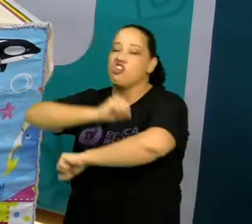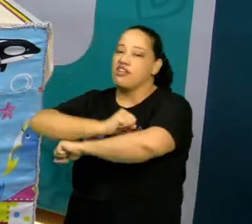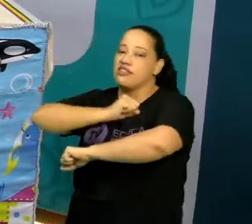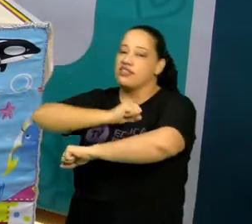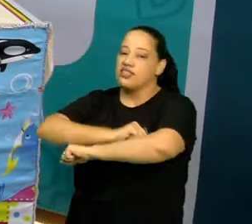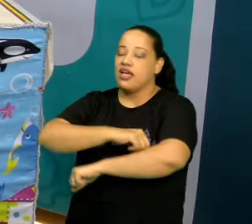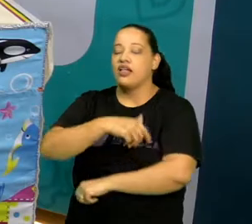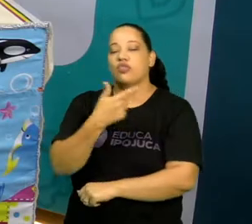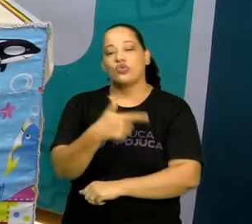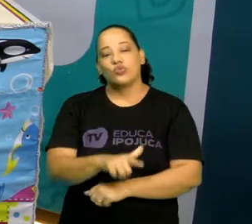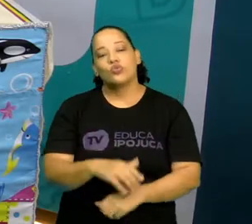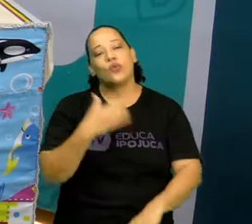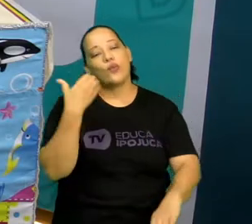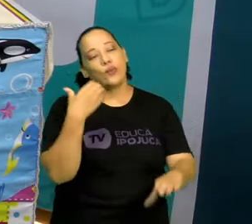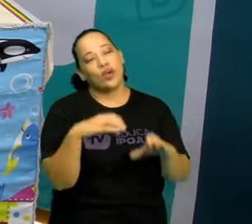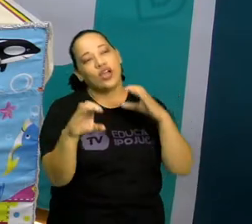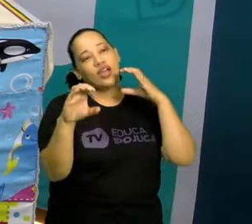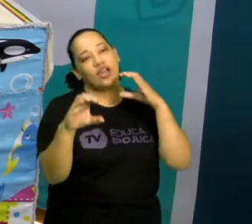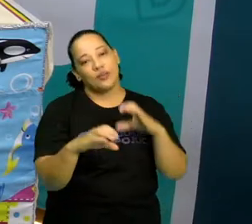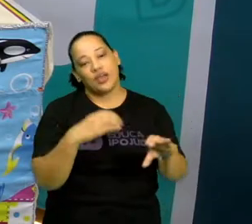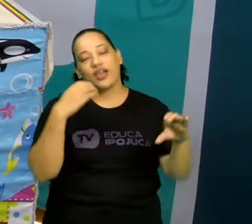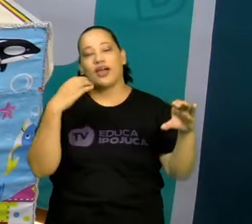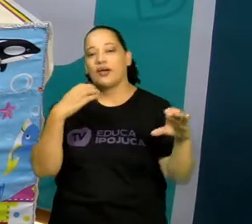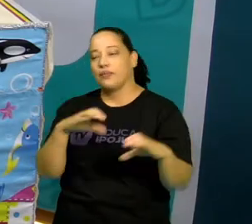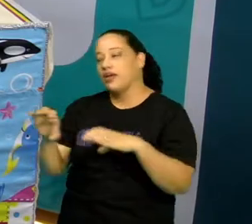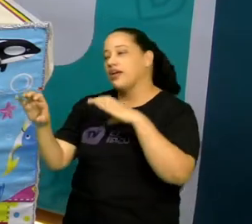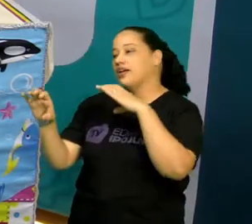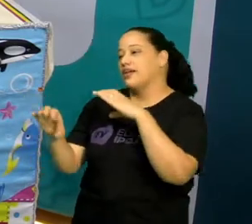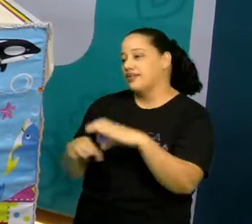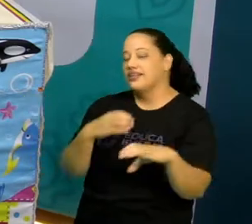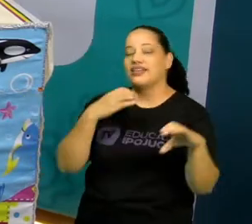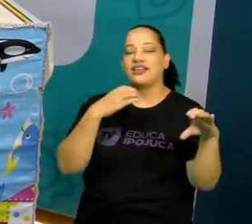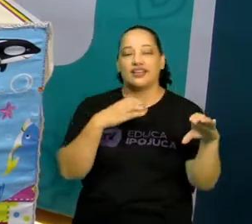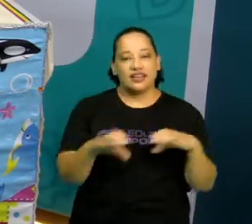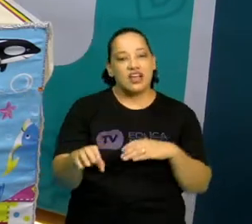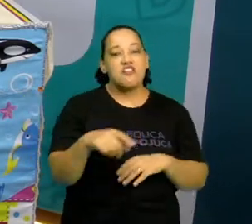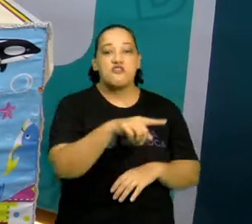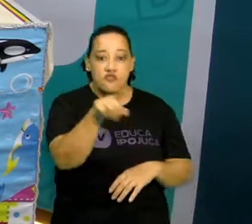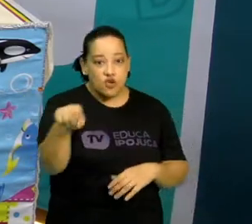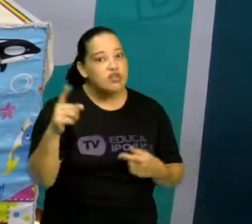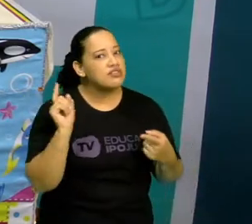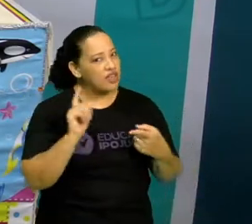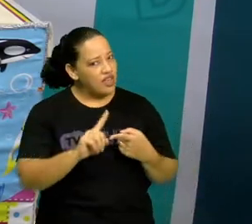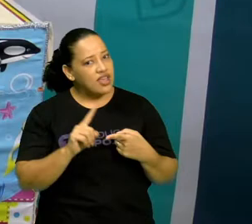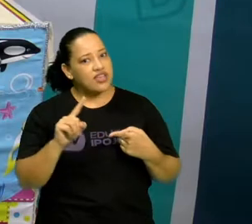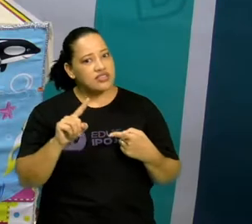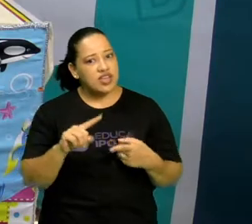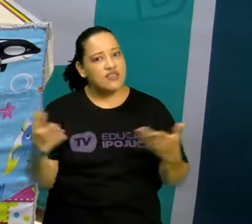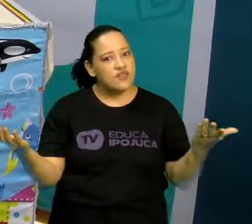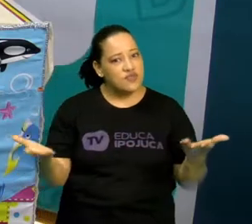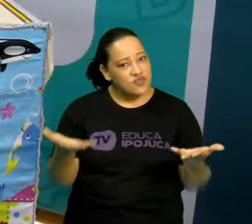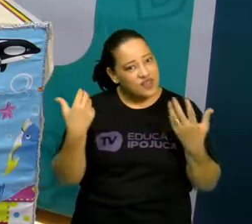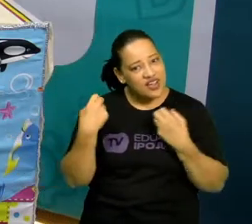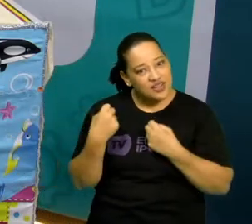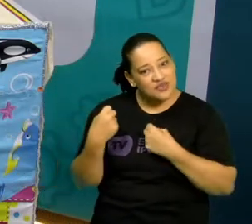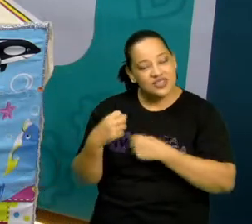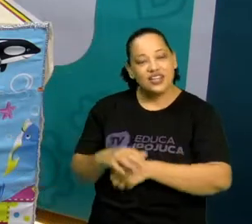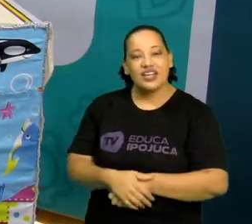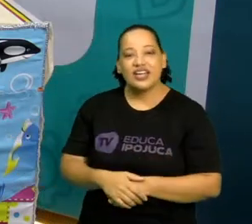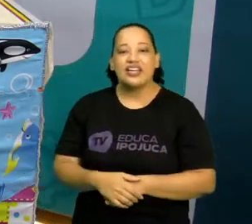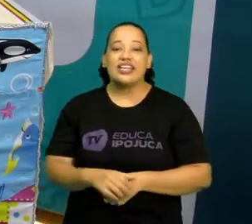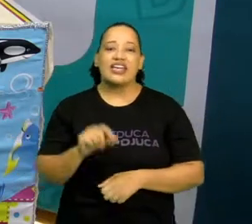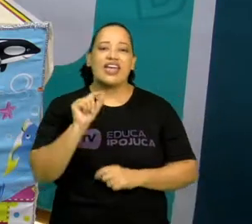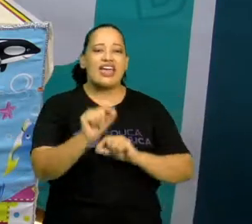começou a cantar novamente, criança. Agora, quem? Vocês aí de casa, canta com tia Santa, tia Lê. Quem